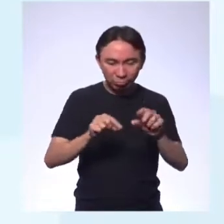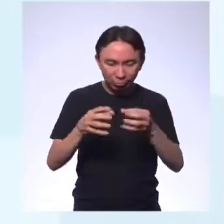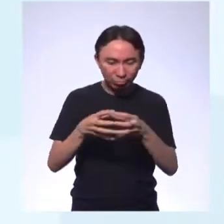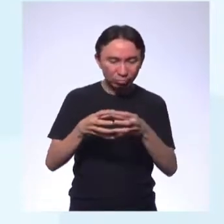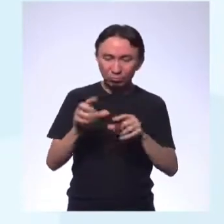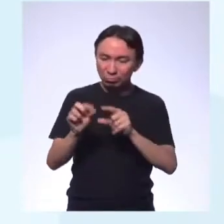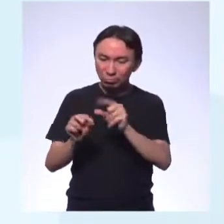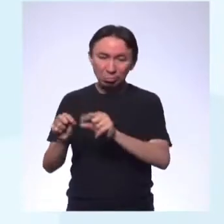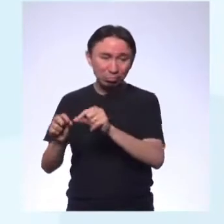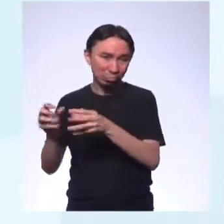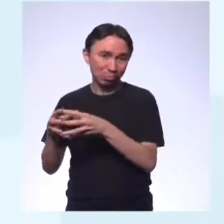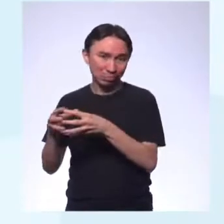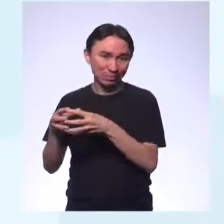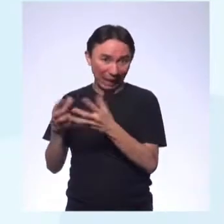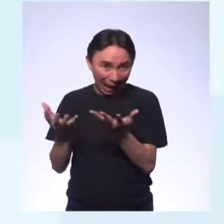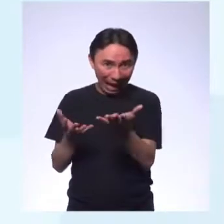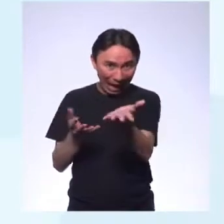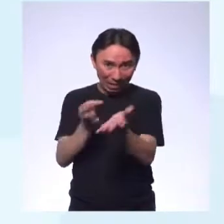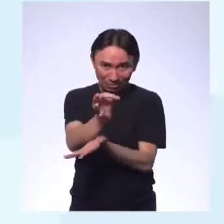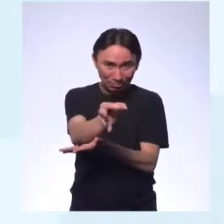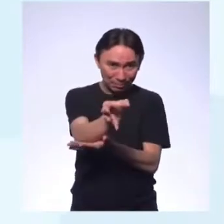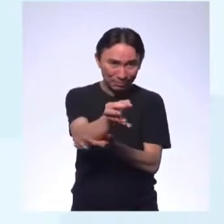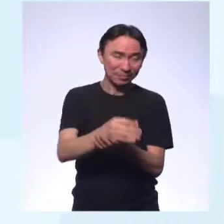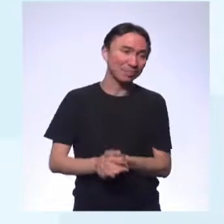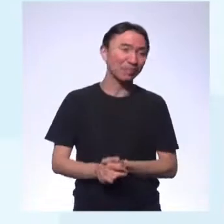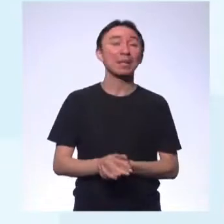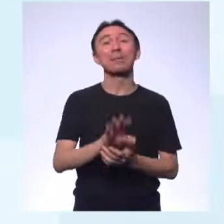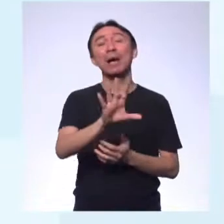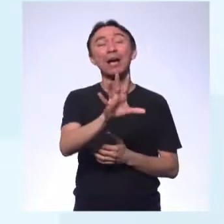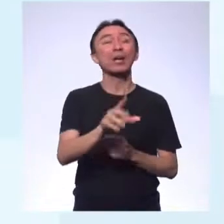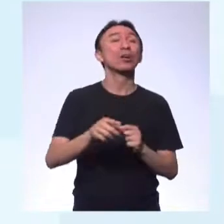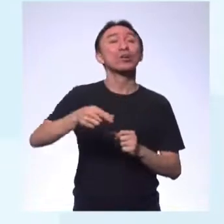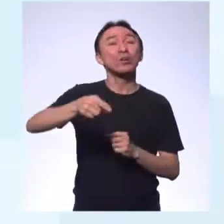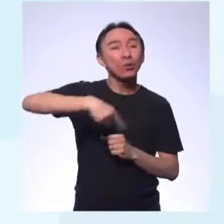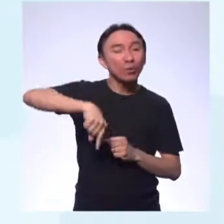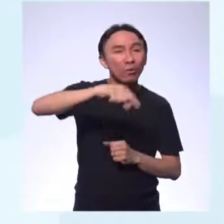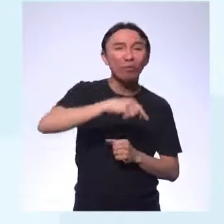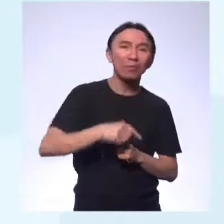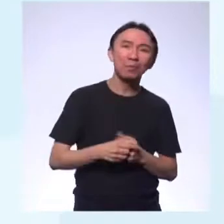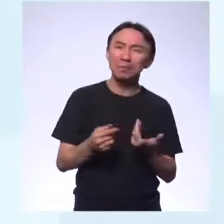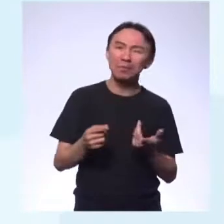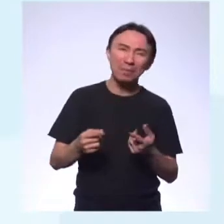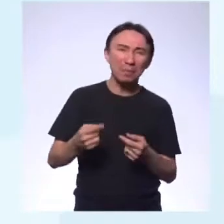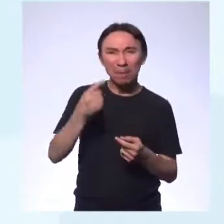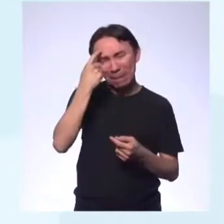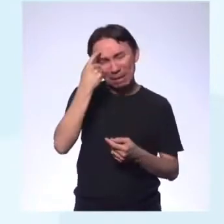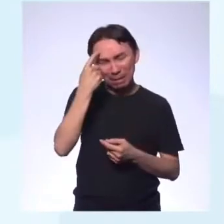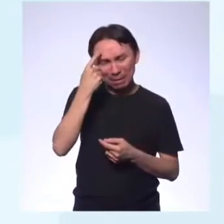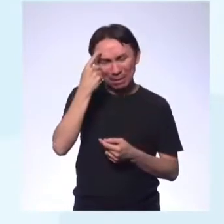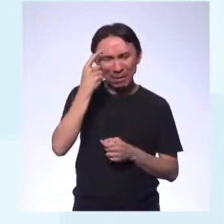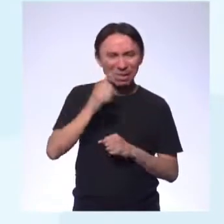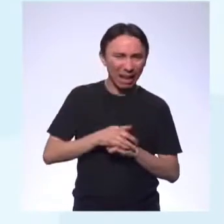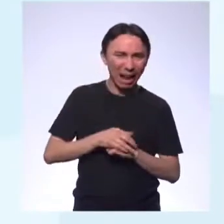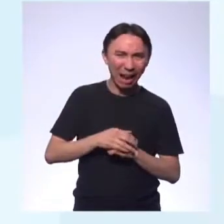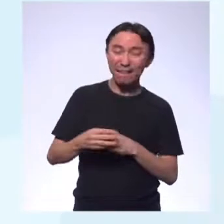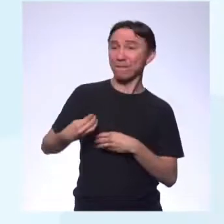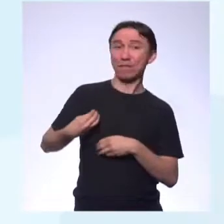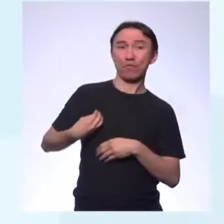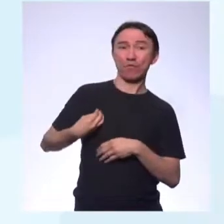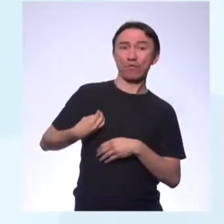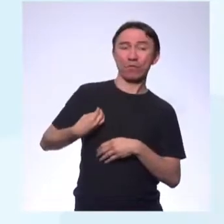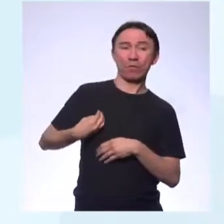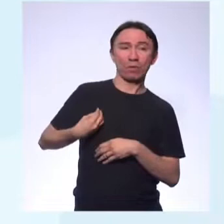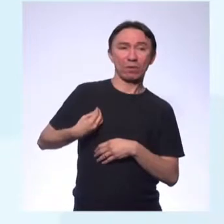ali. Só que aí, quando a gente pensa nessa questão, né, da biologia dos seres vivos, até pouco tempo,